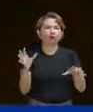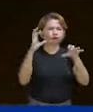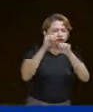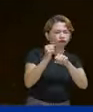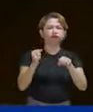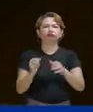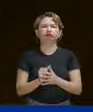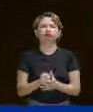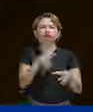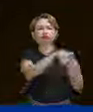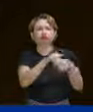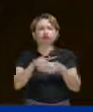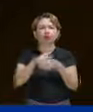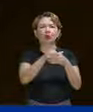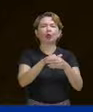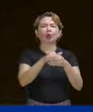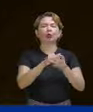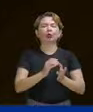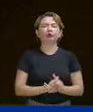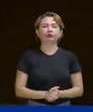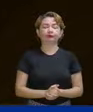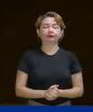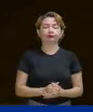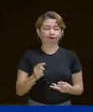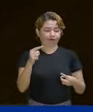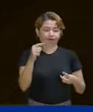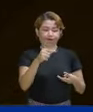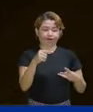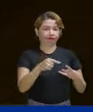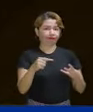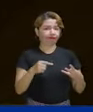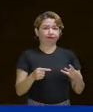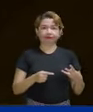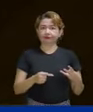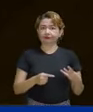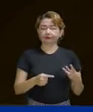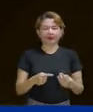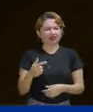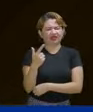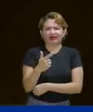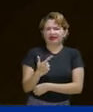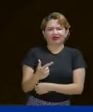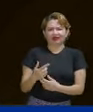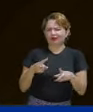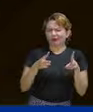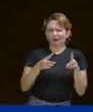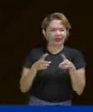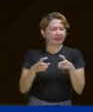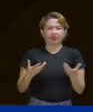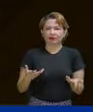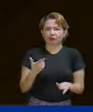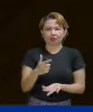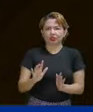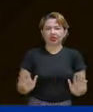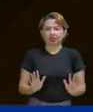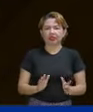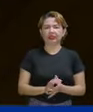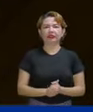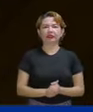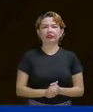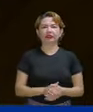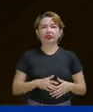no acordo alusivo aos aclaratórios, o que não se evidencia na espécie. Ocorre que em